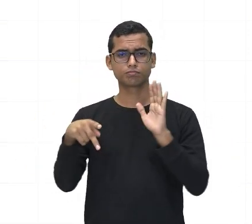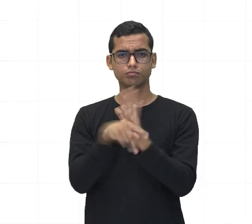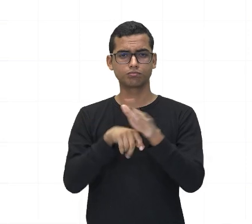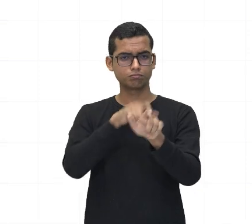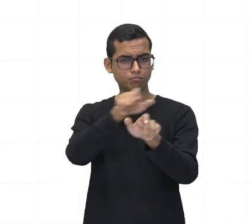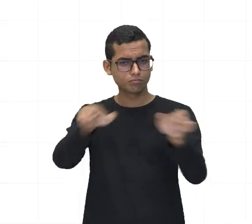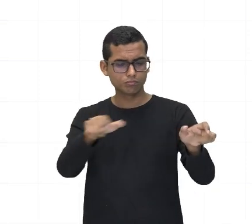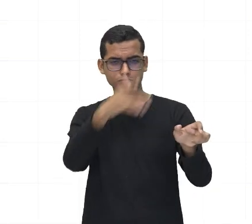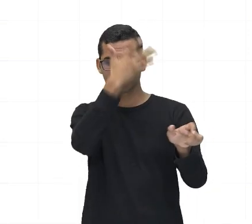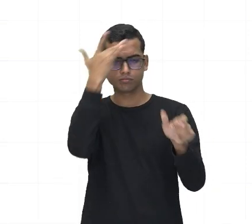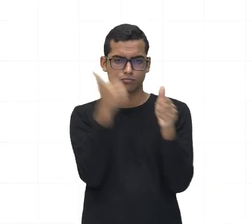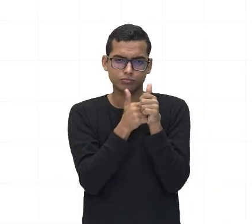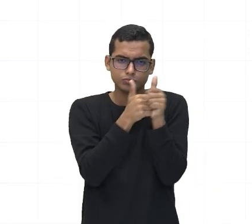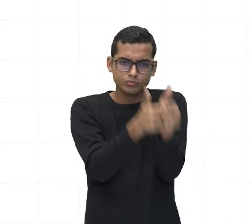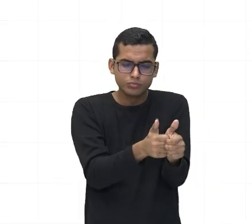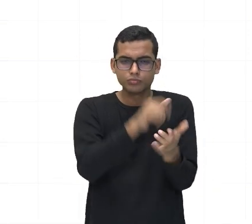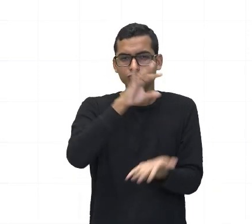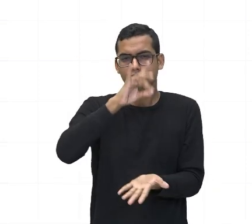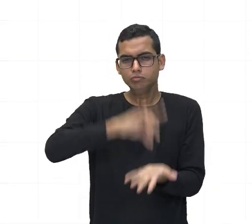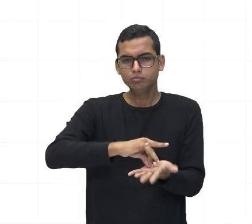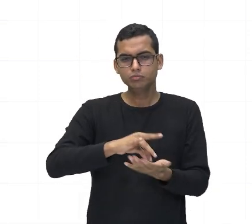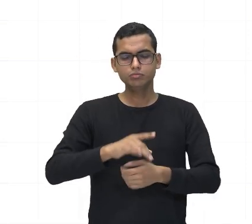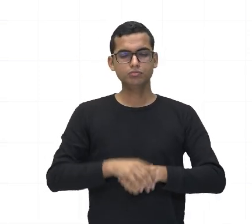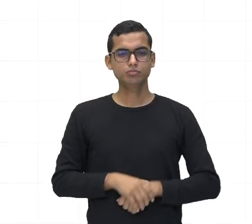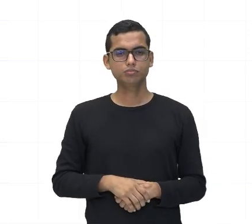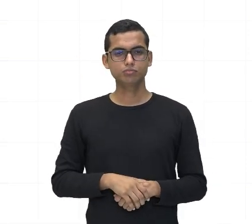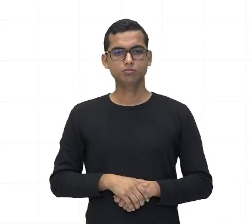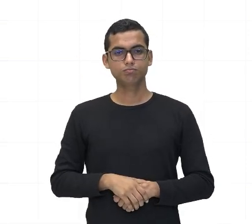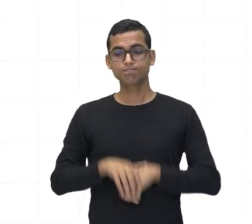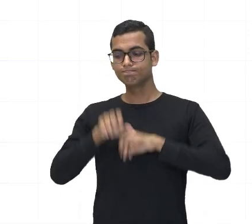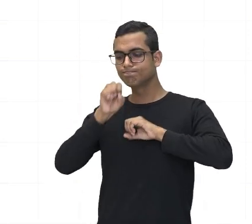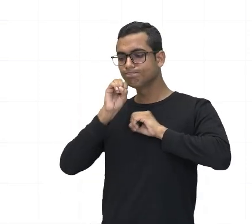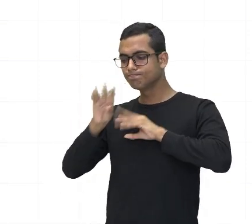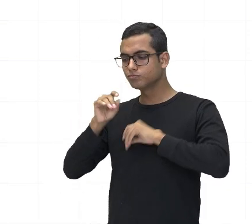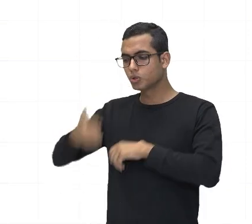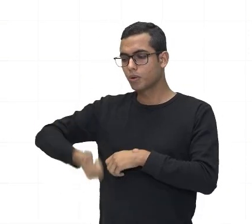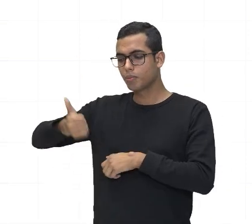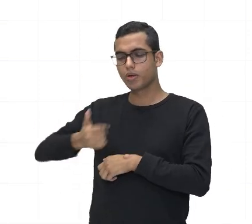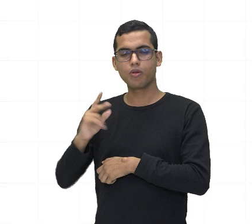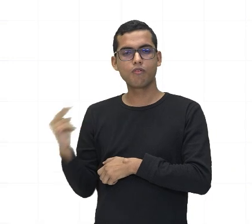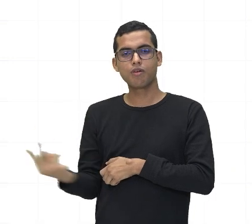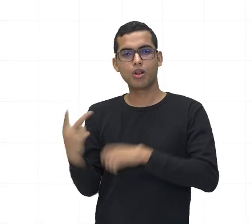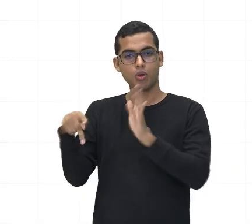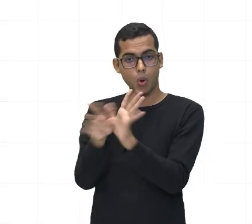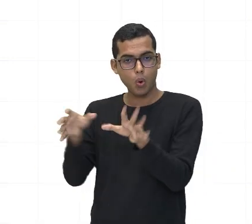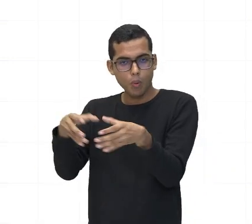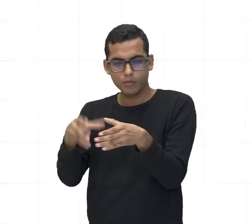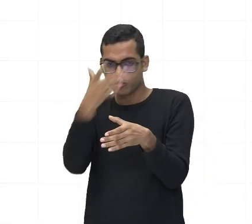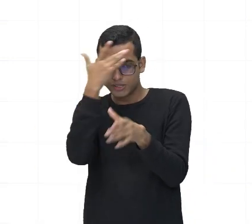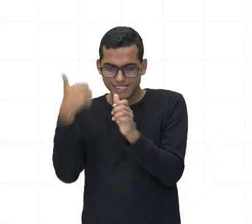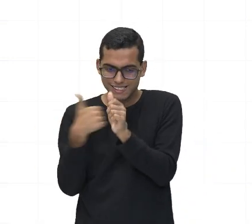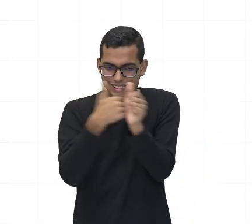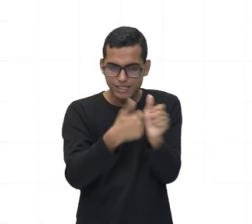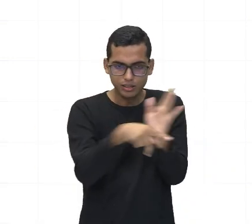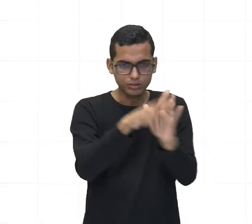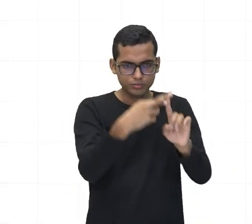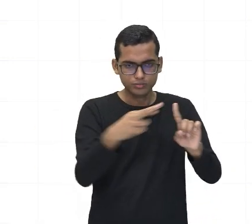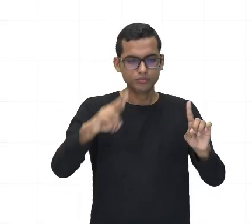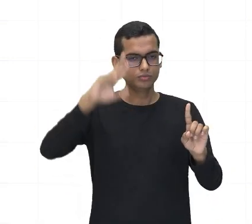seus seguidores. O primeiro valor transmitido e aprendido nas